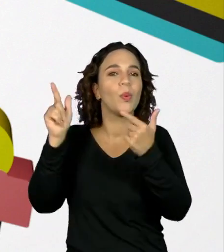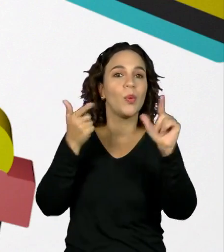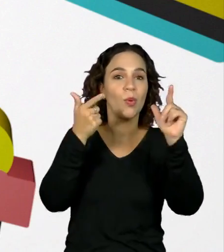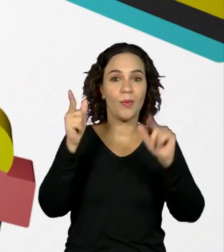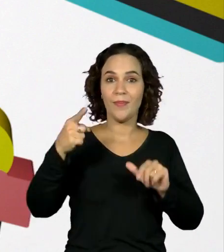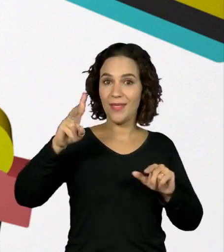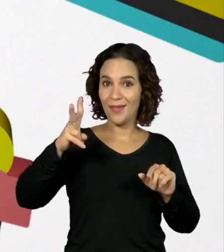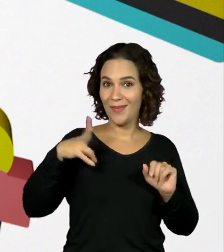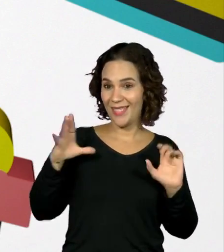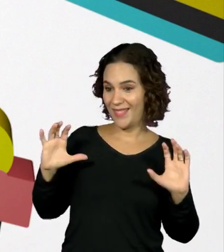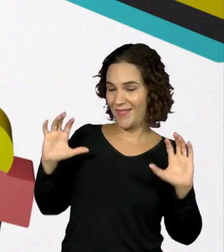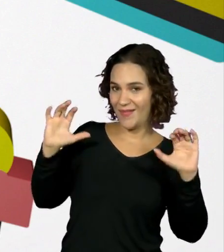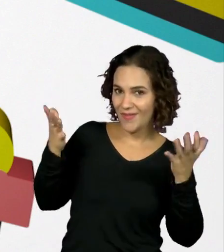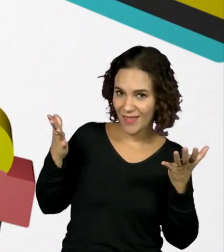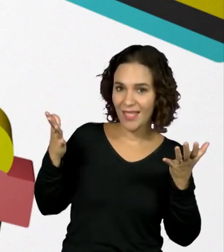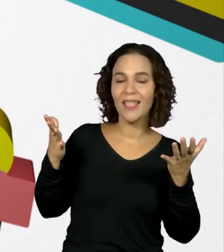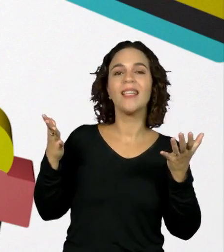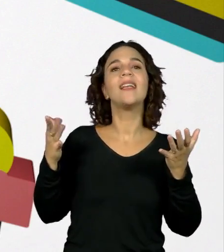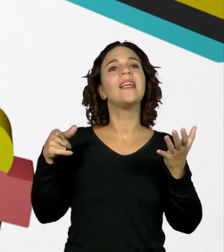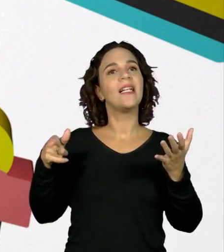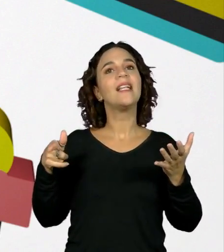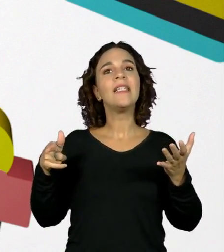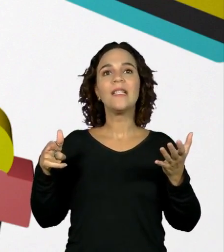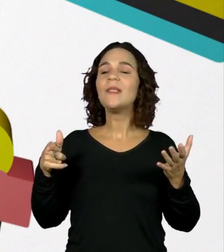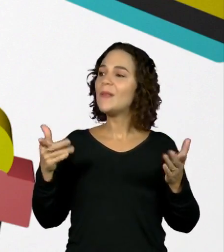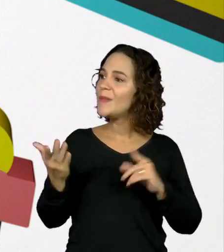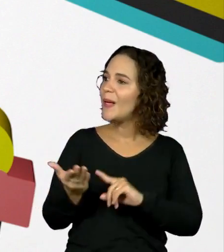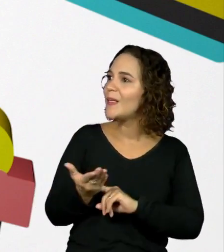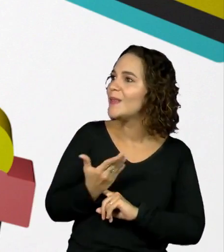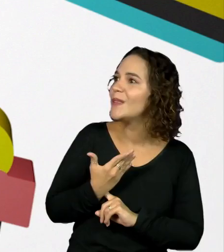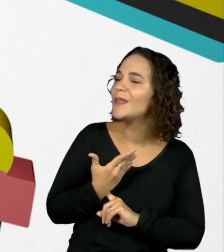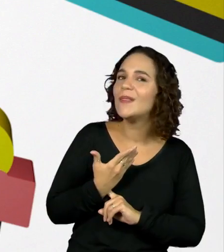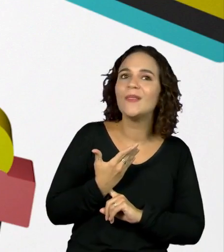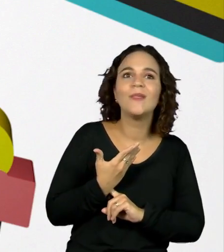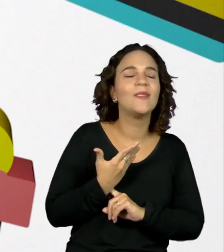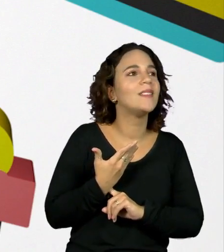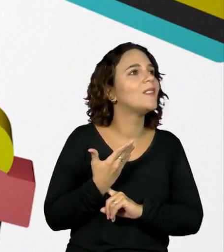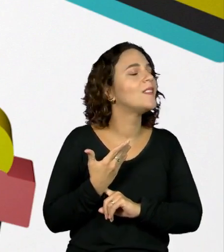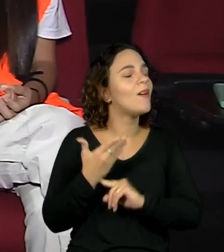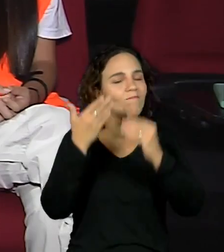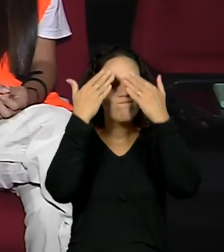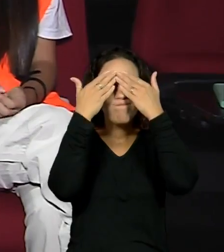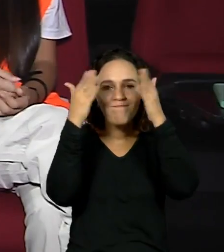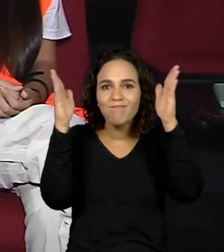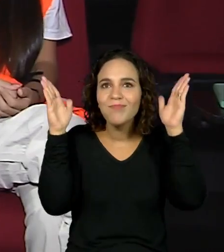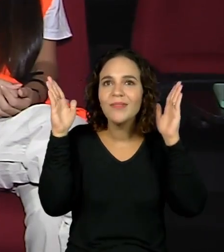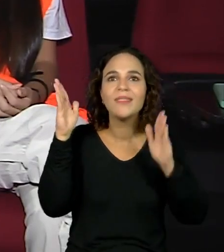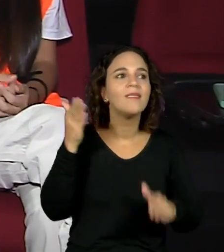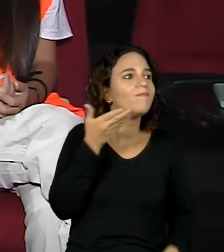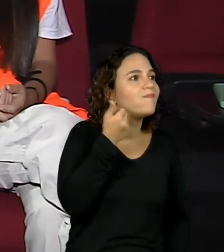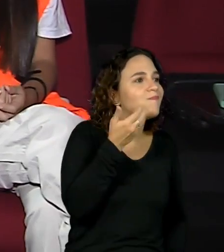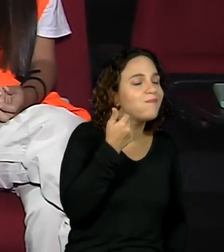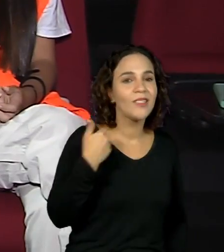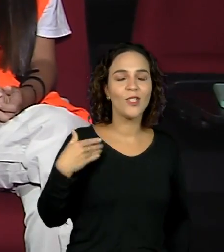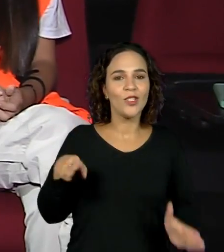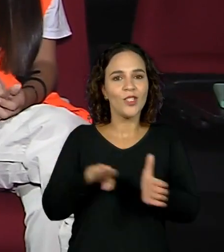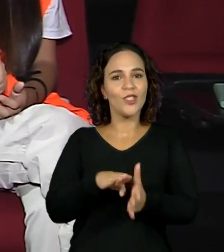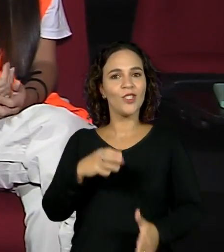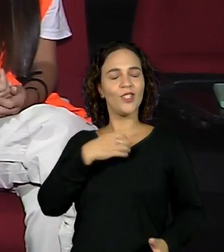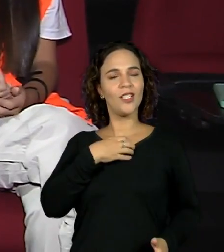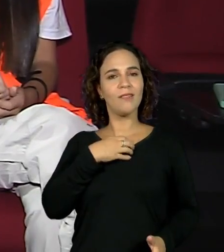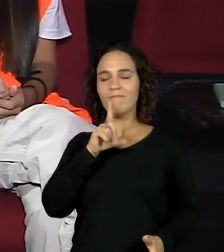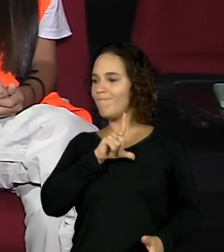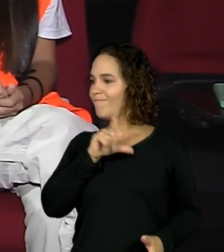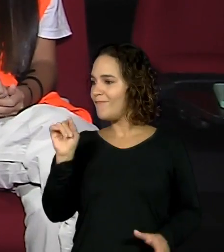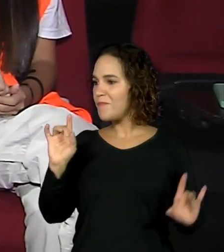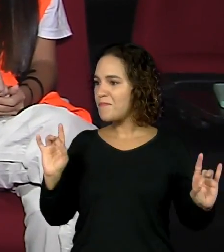que a gente vai, inclusive esse, fazem a gente ter muito aprendizado. Então a gente entra aqui de um jeito e sai de outro com muito